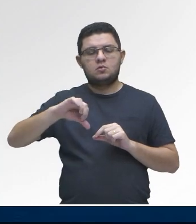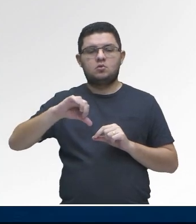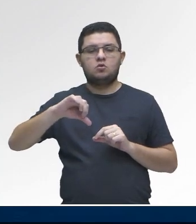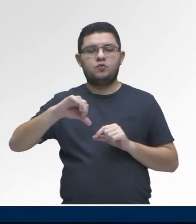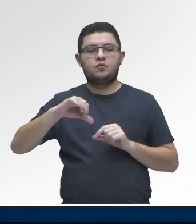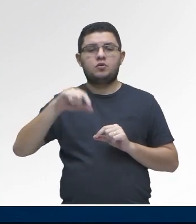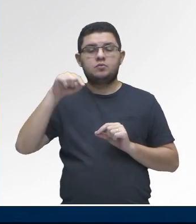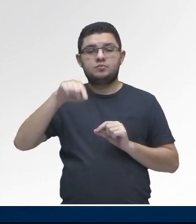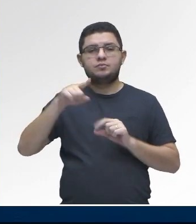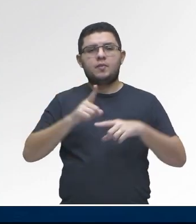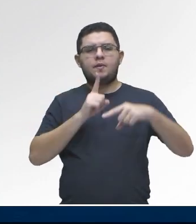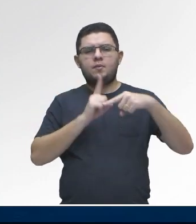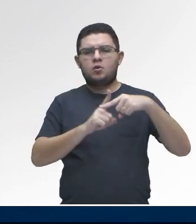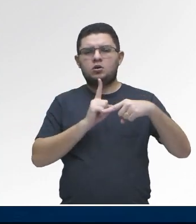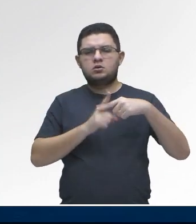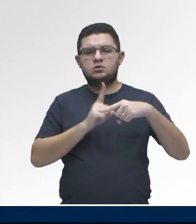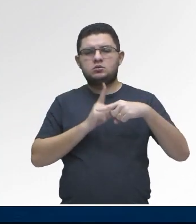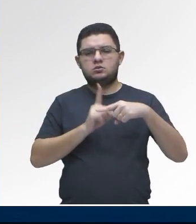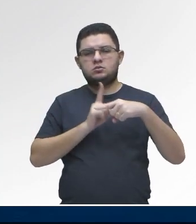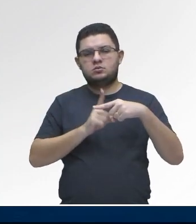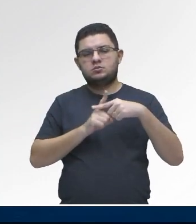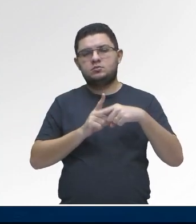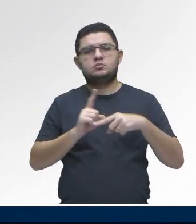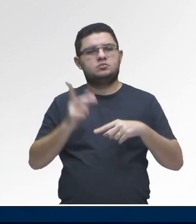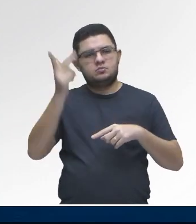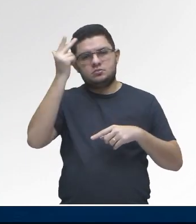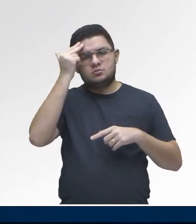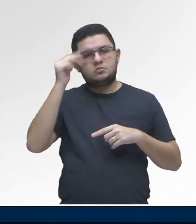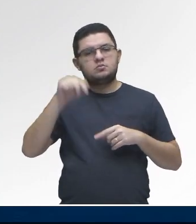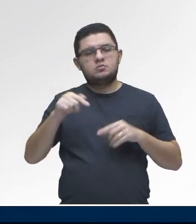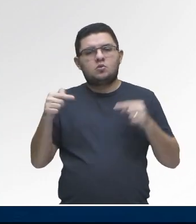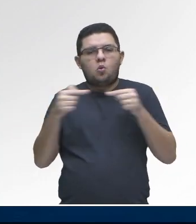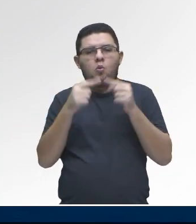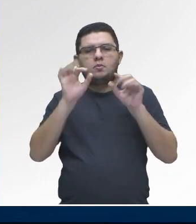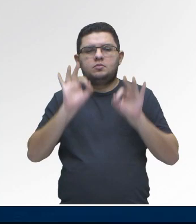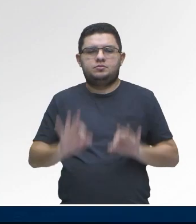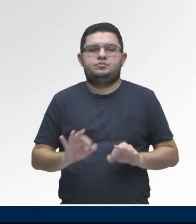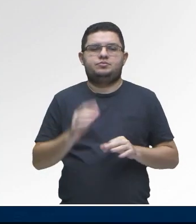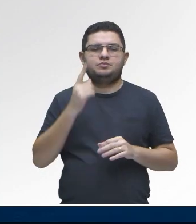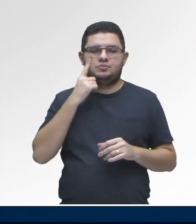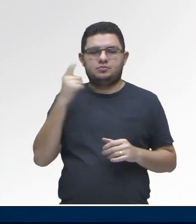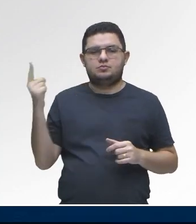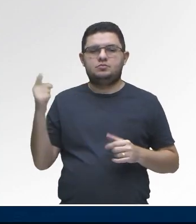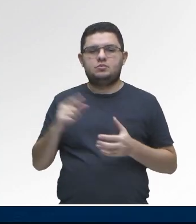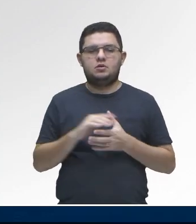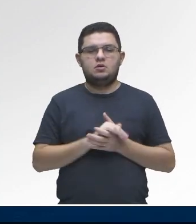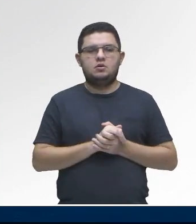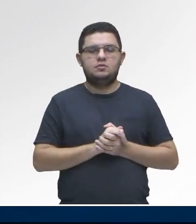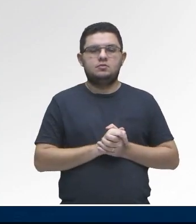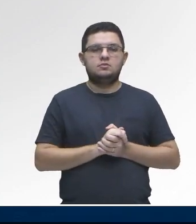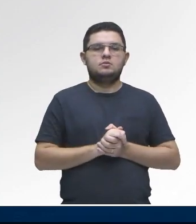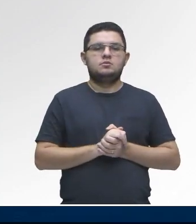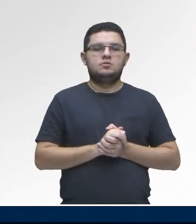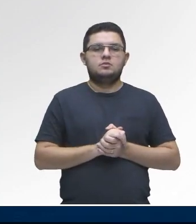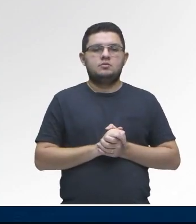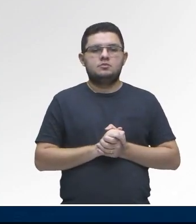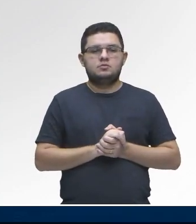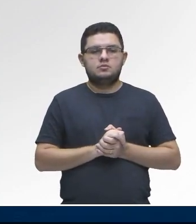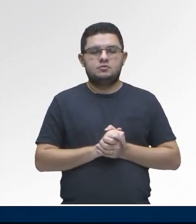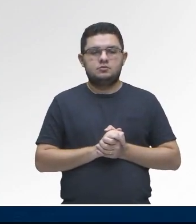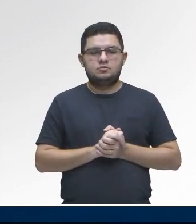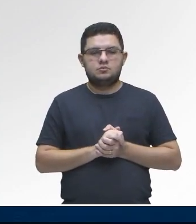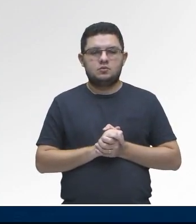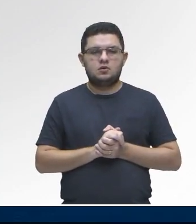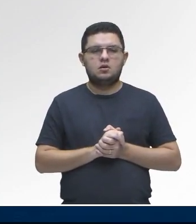ao número 169, no caso, que é a raiz, né? Positiva. Por isso que nós trabalhamos